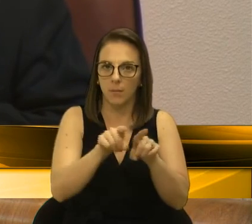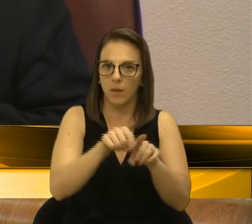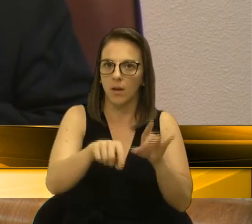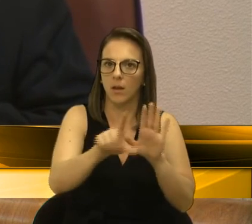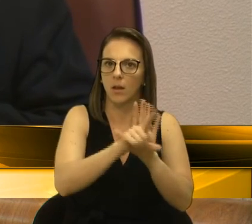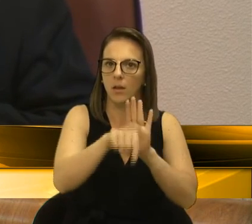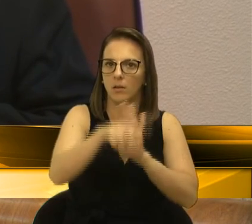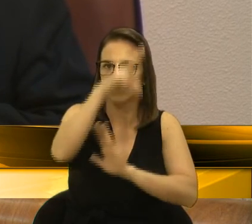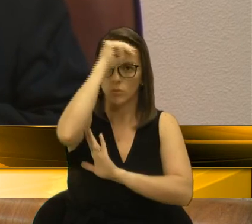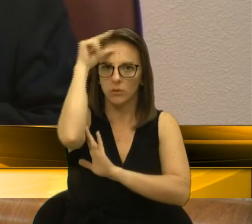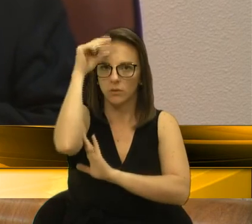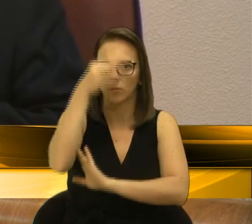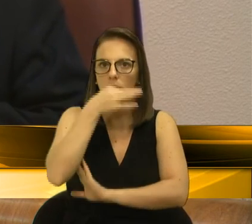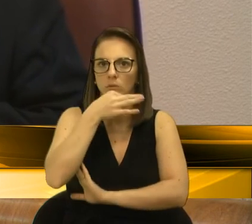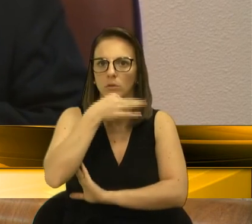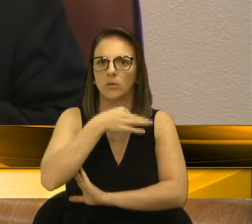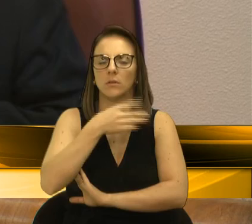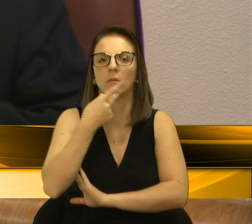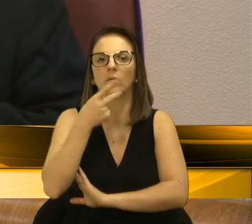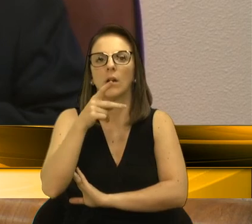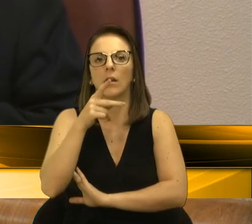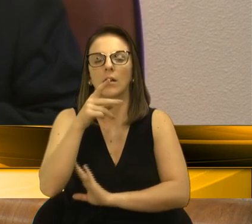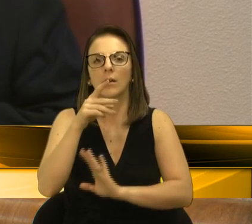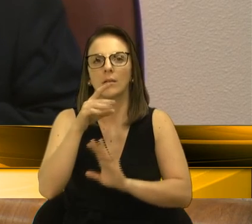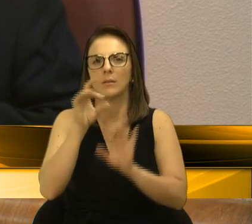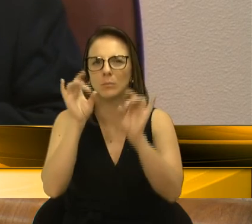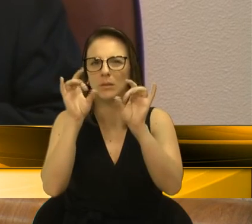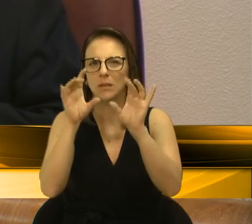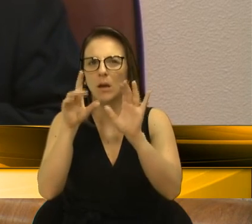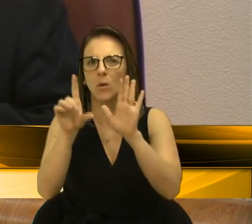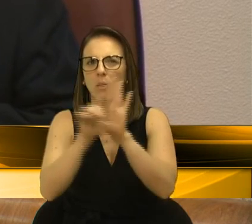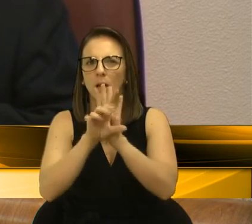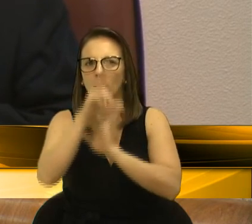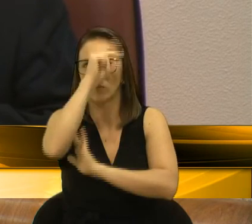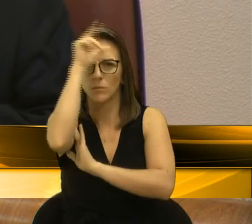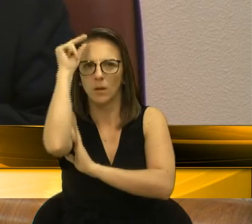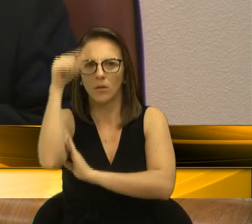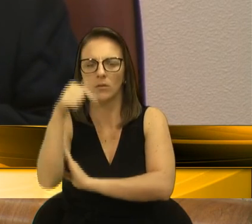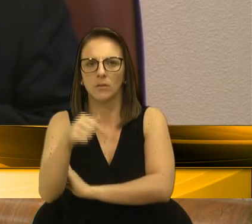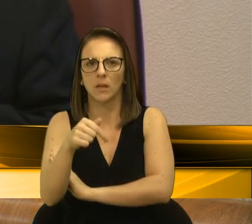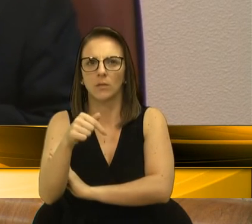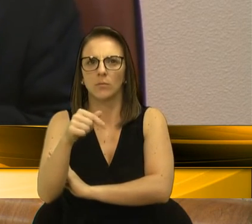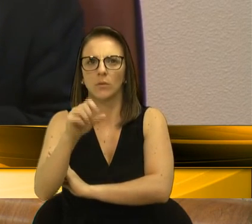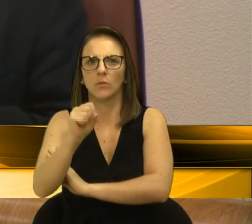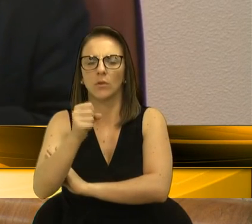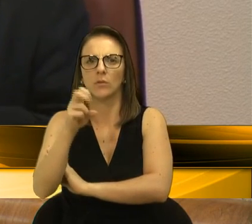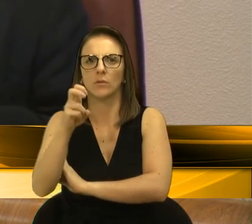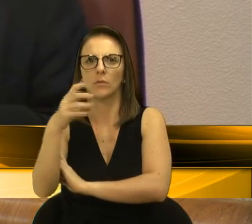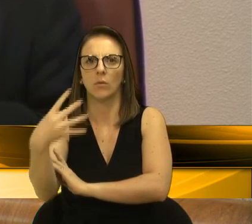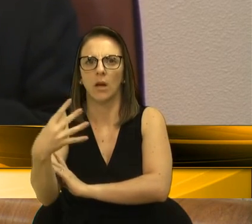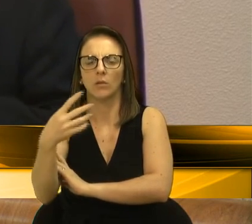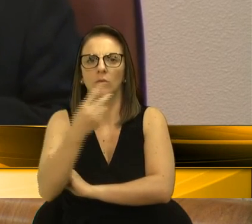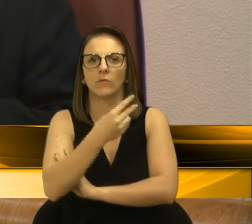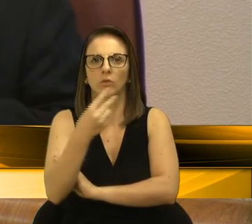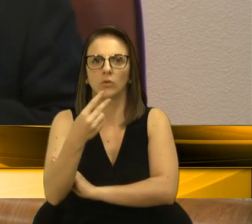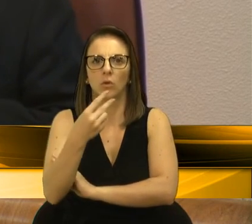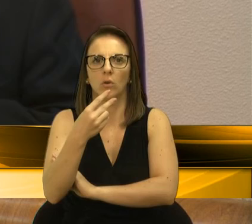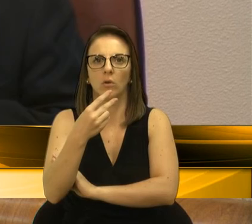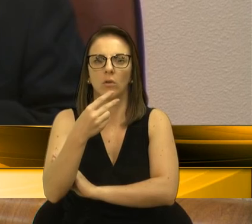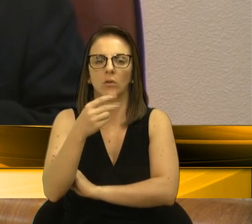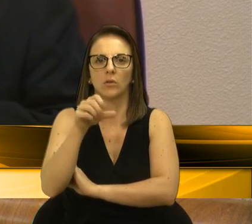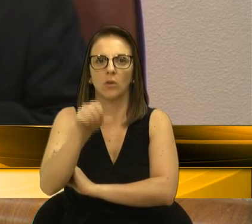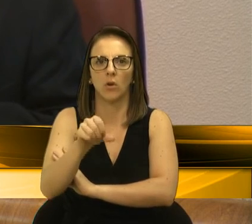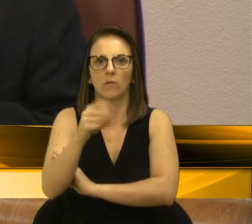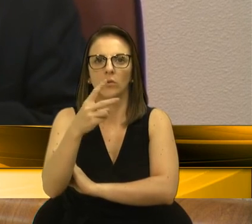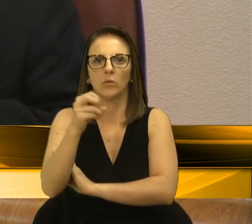do Sul, mais especificadamente a Lei Municipal número 7.854, de 22 de 9 de